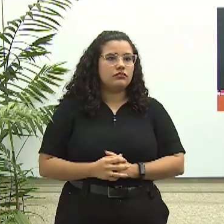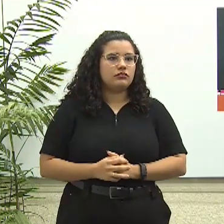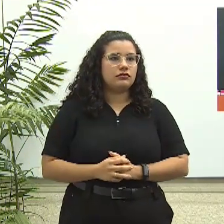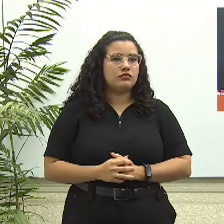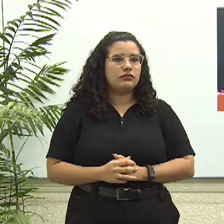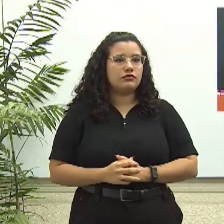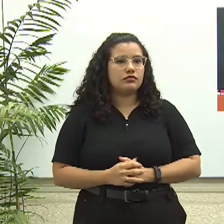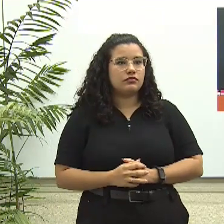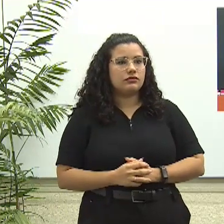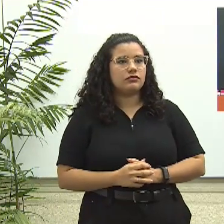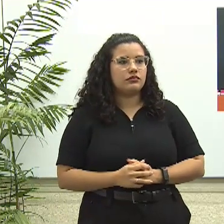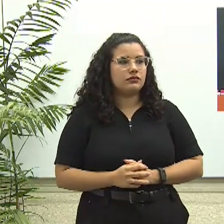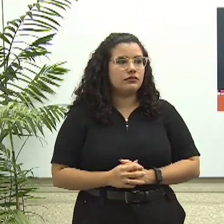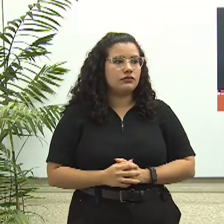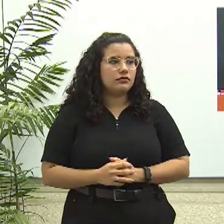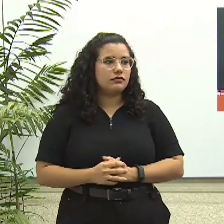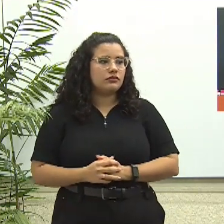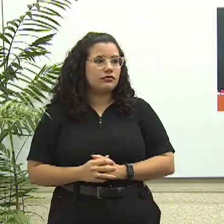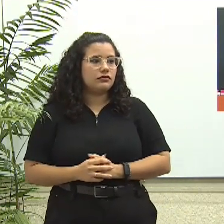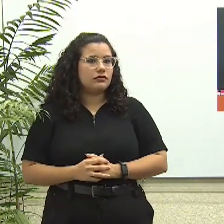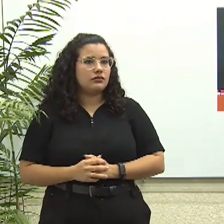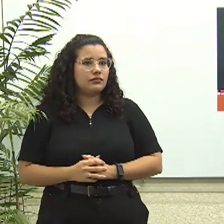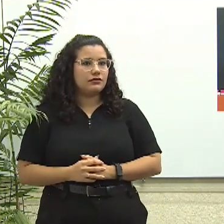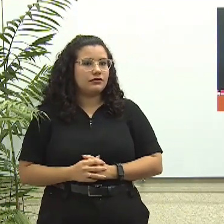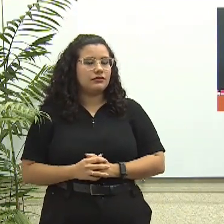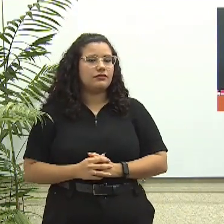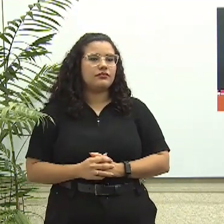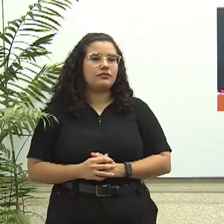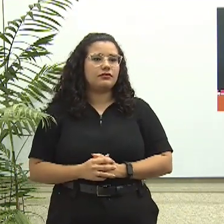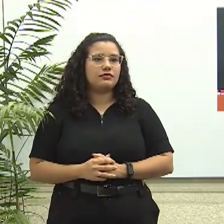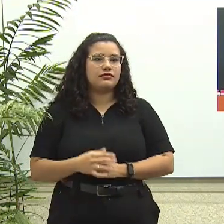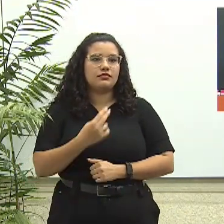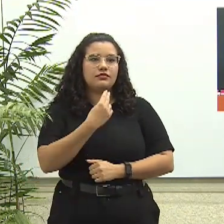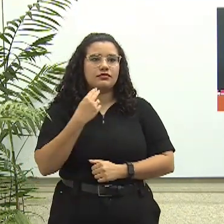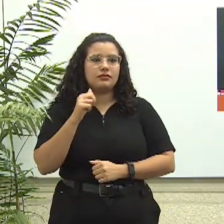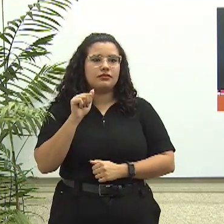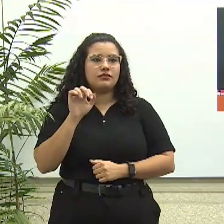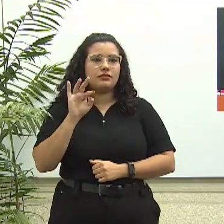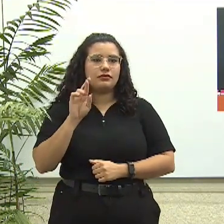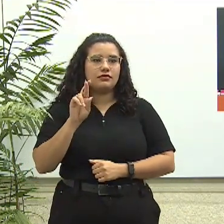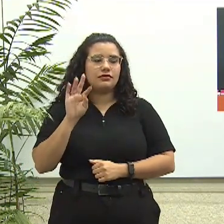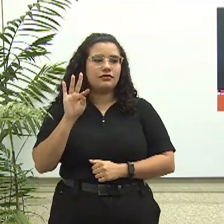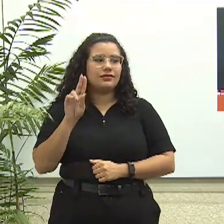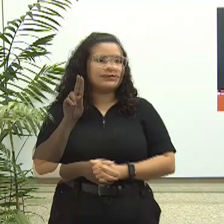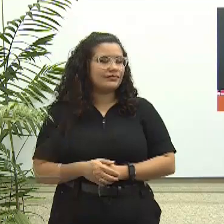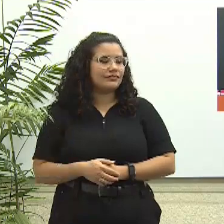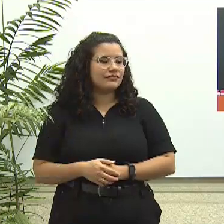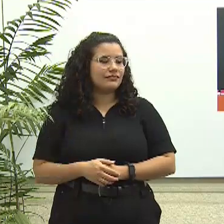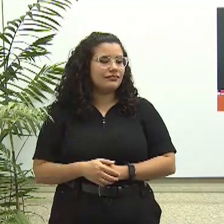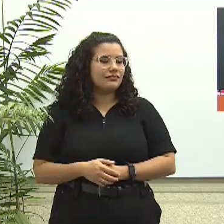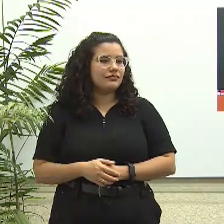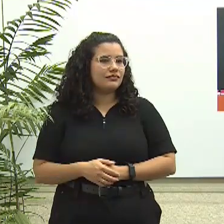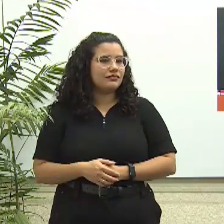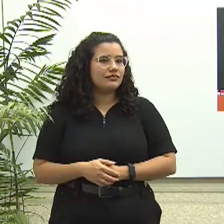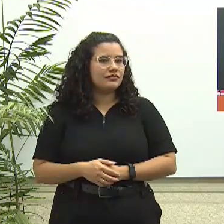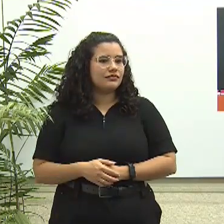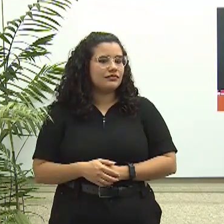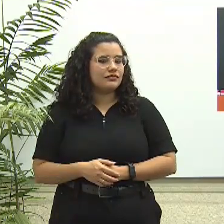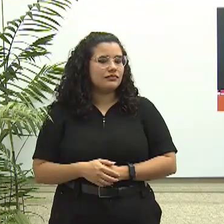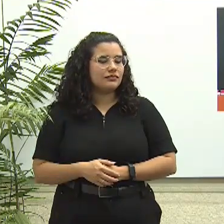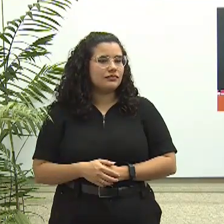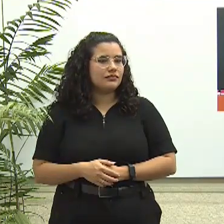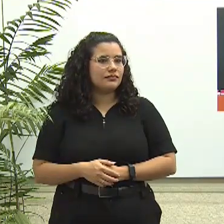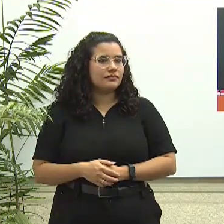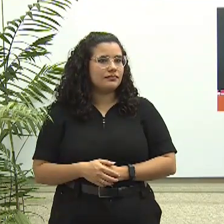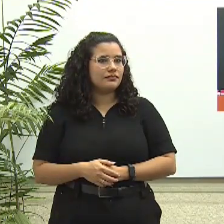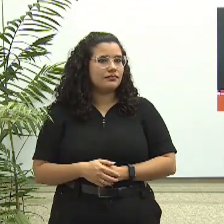sobre isso ah é Artur Mel desculpa esqueci mais alguém pessoal